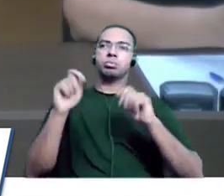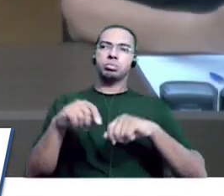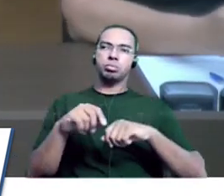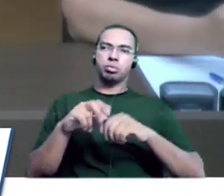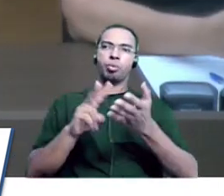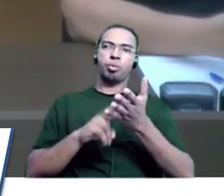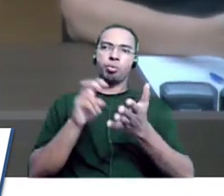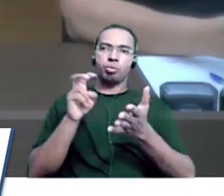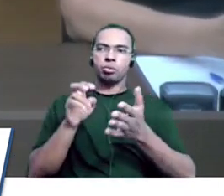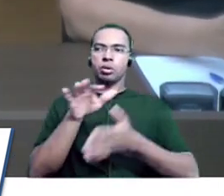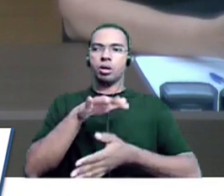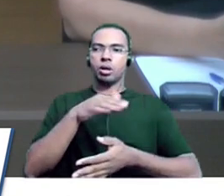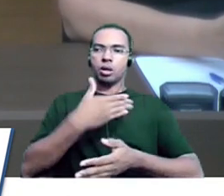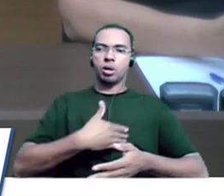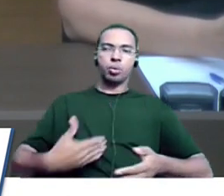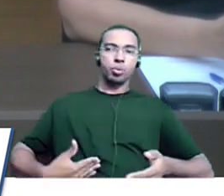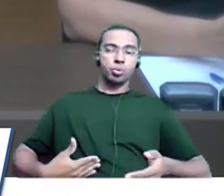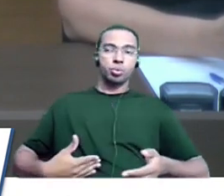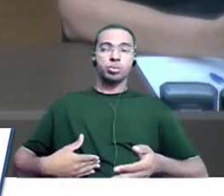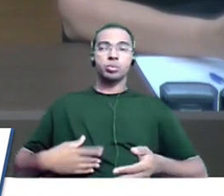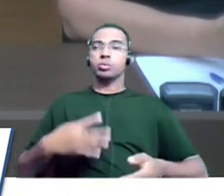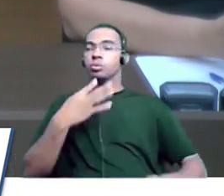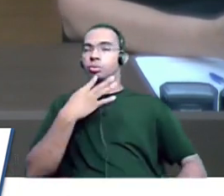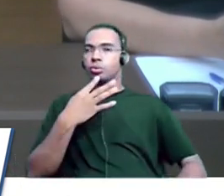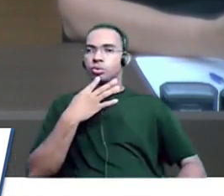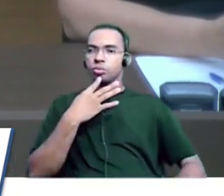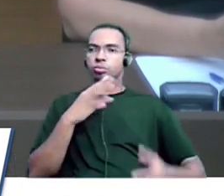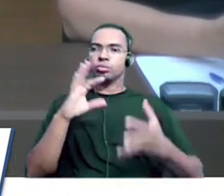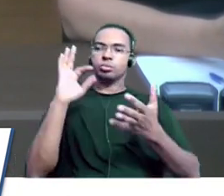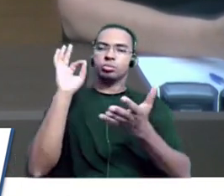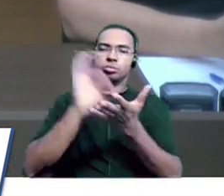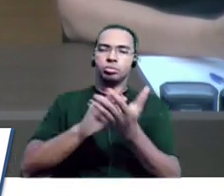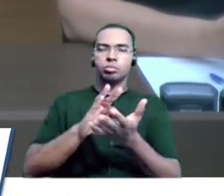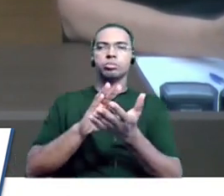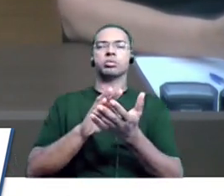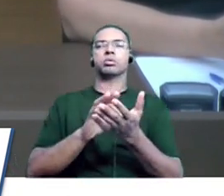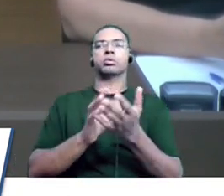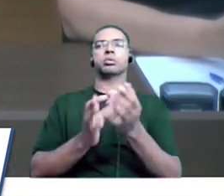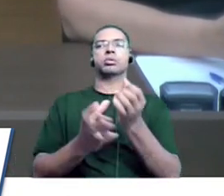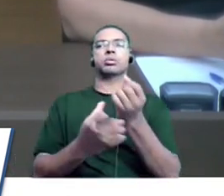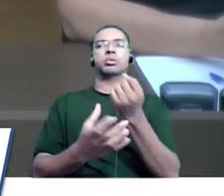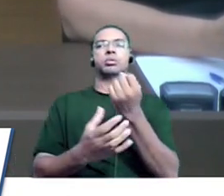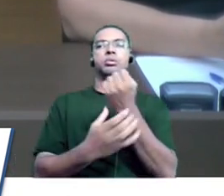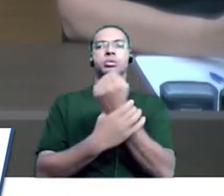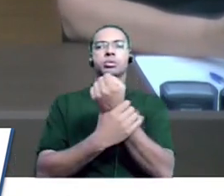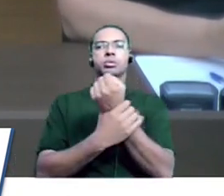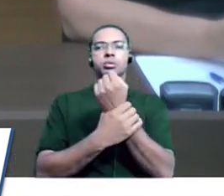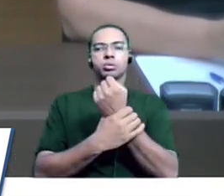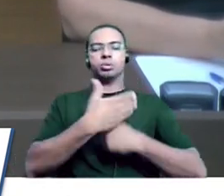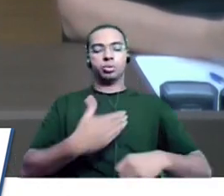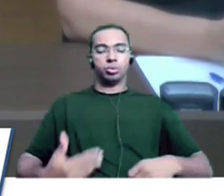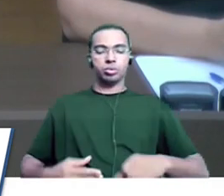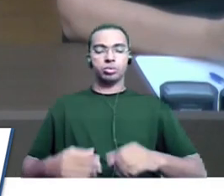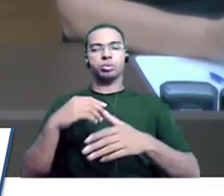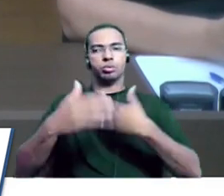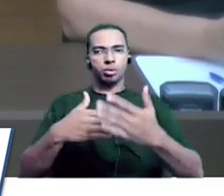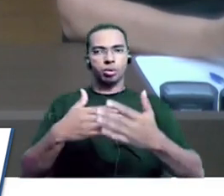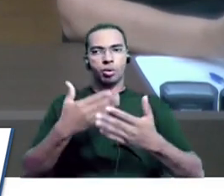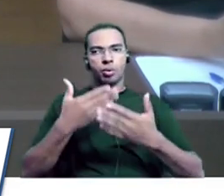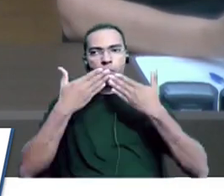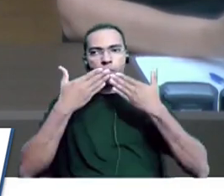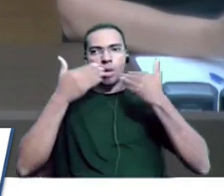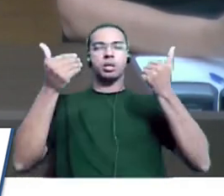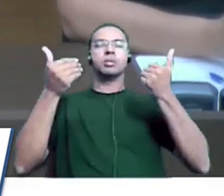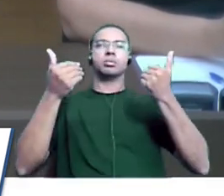carreira pública, o conhecimento consolidado em segurança pública e no constante aprimoramento de